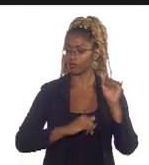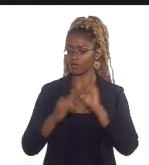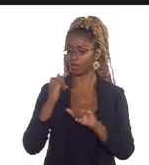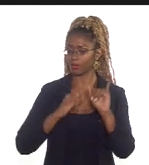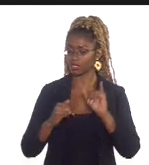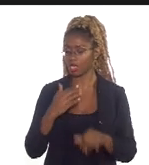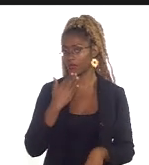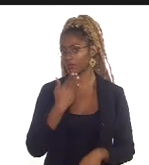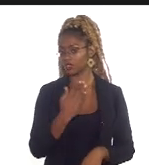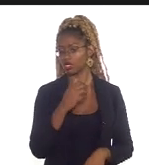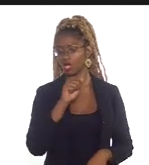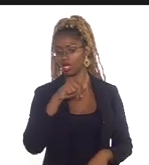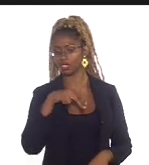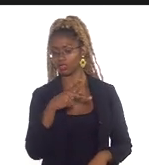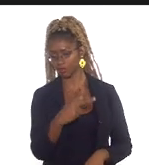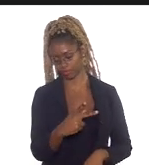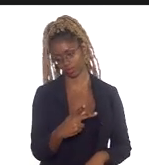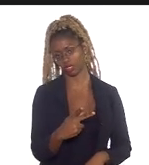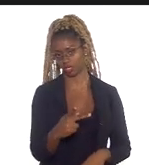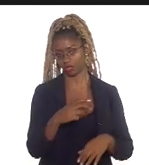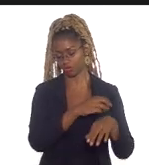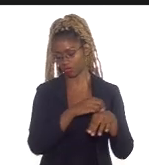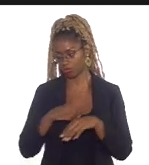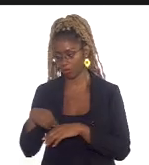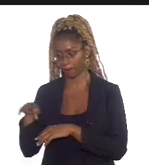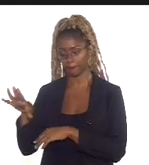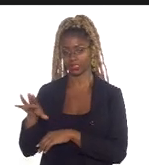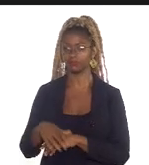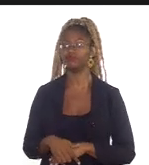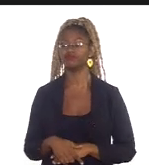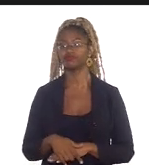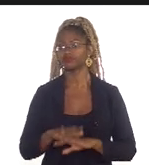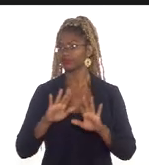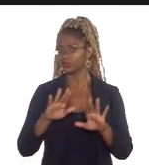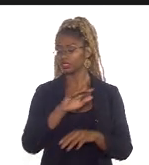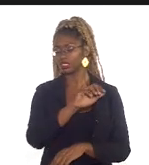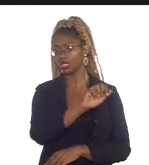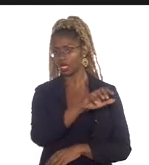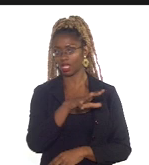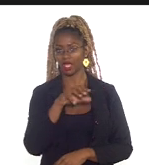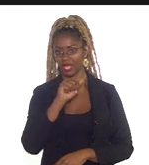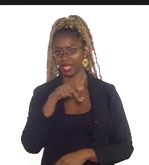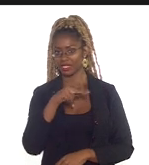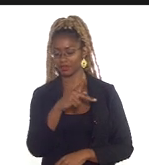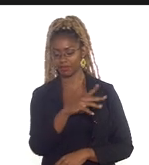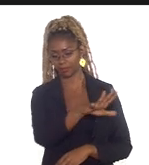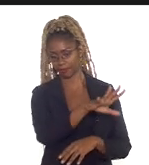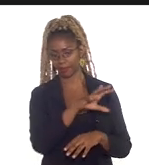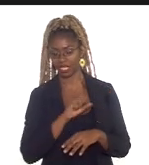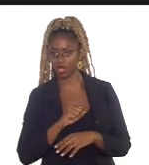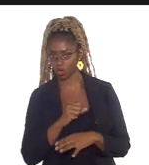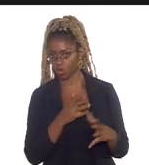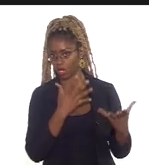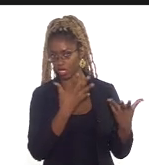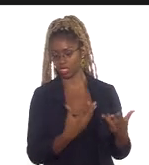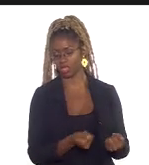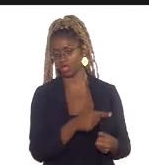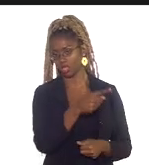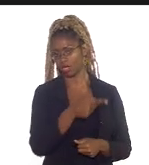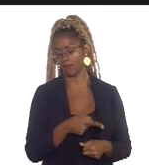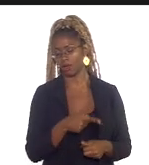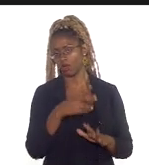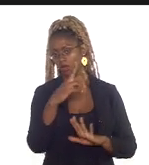pedir para a ANP, que a ANP repassa. Bom, a ANP recebendo o relatório